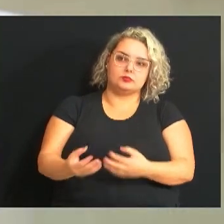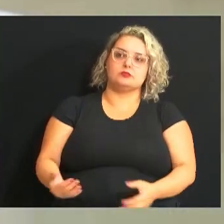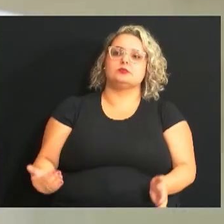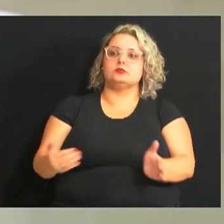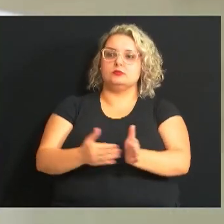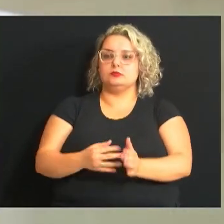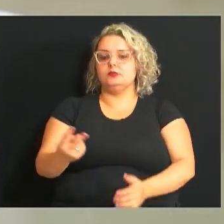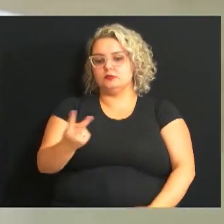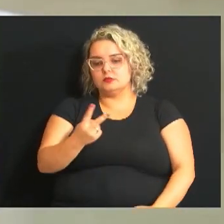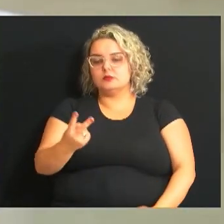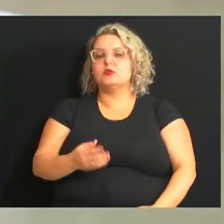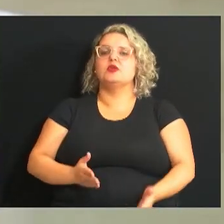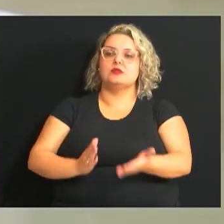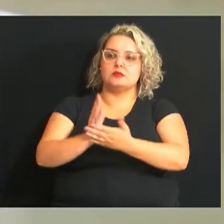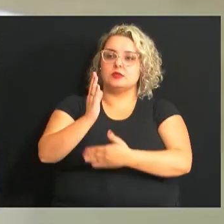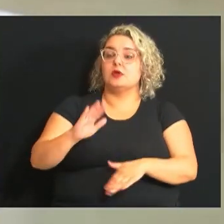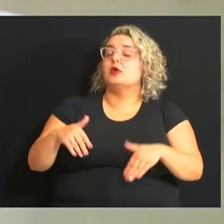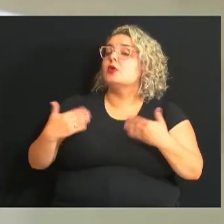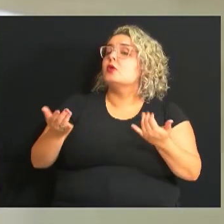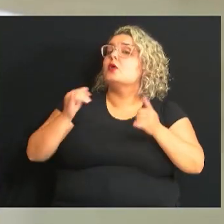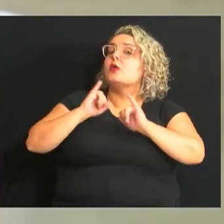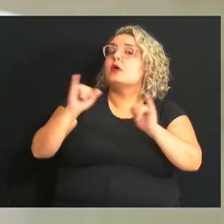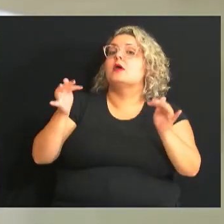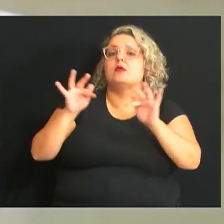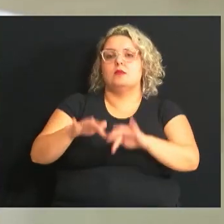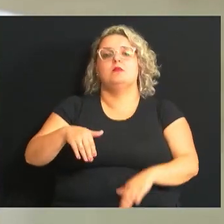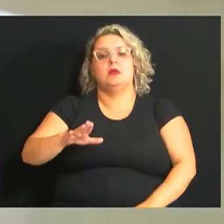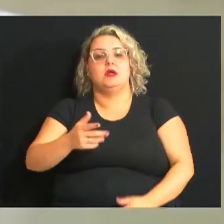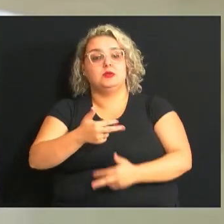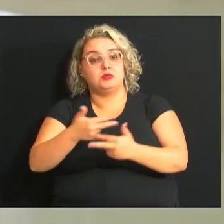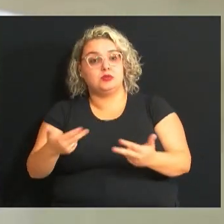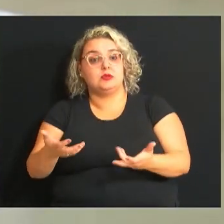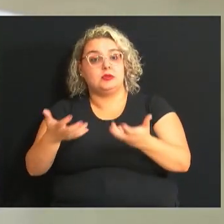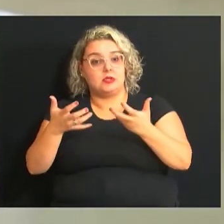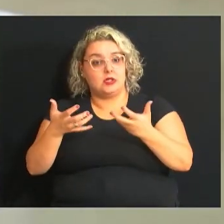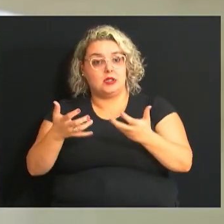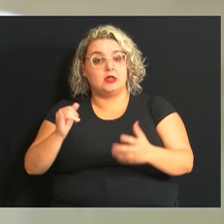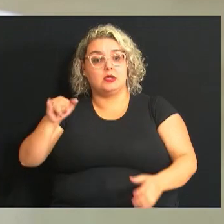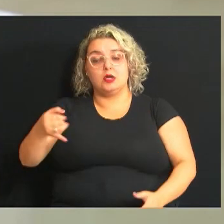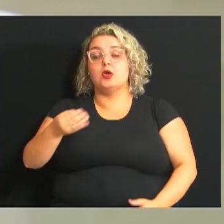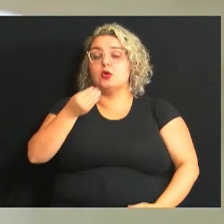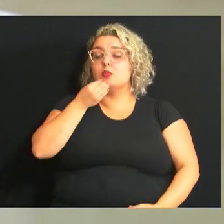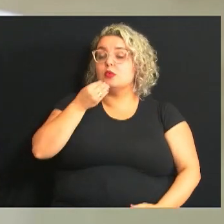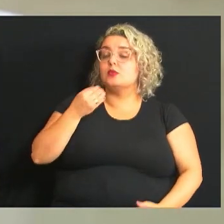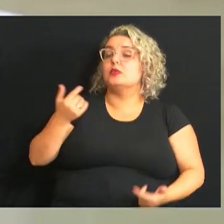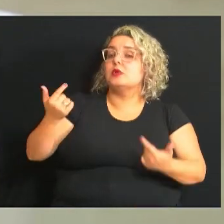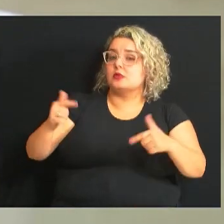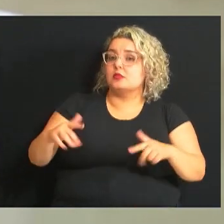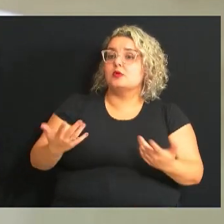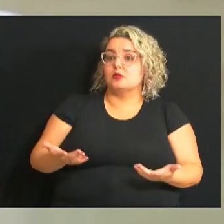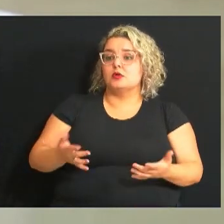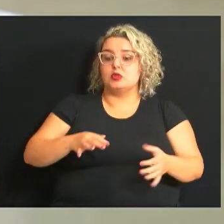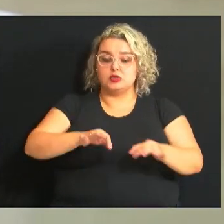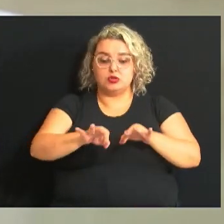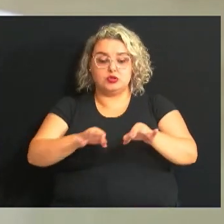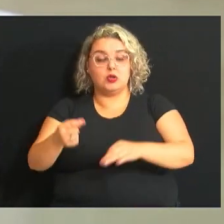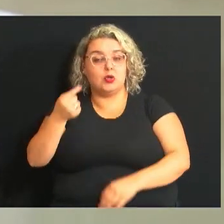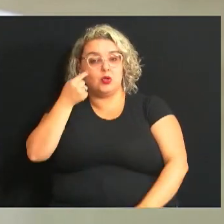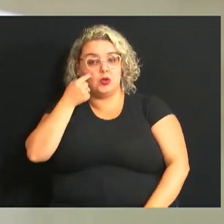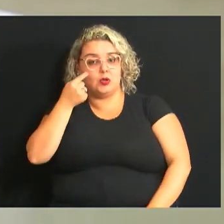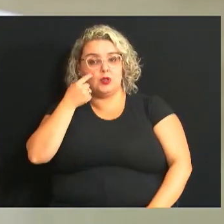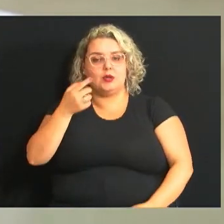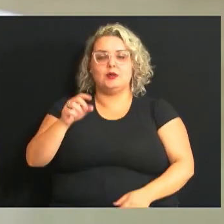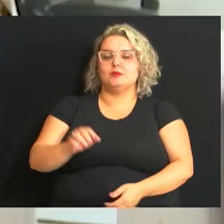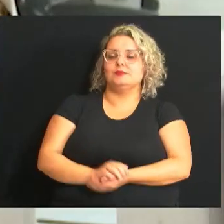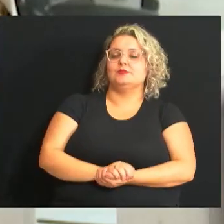Que legal. Qual o recado final? Mais alguma coisa que você queira aproveitar aqui o espaço no quadro De Olho na Educação? Bom,